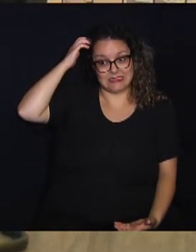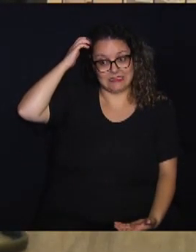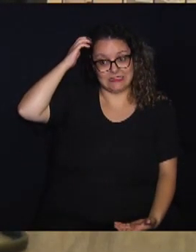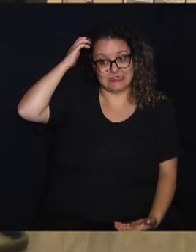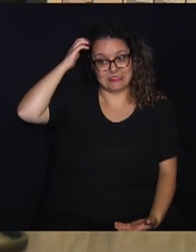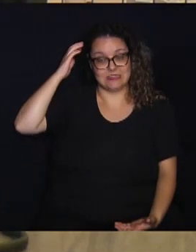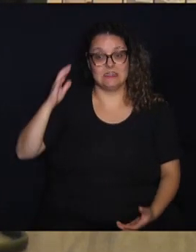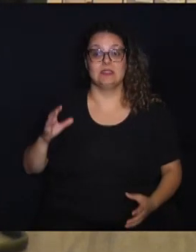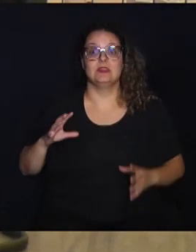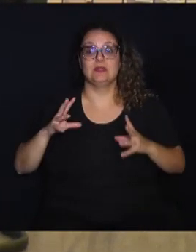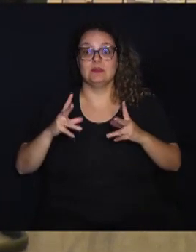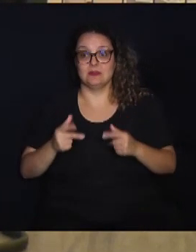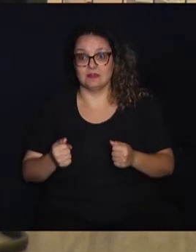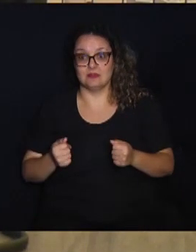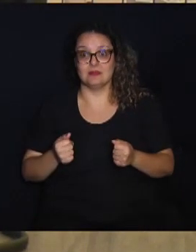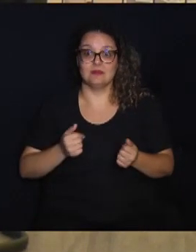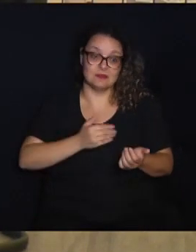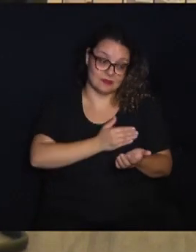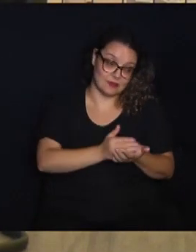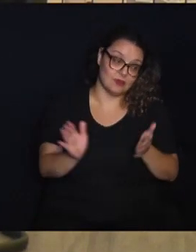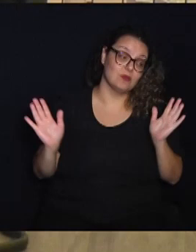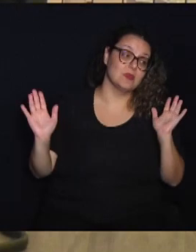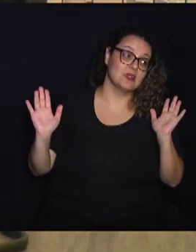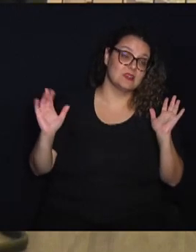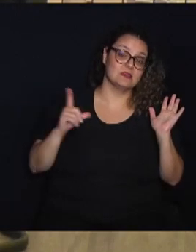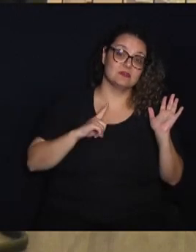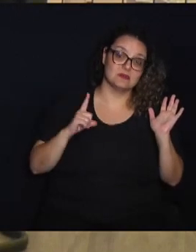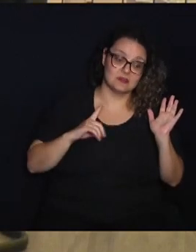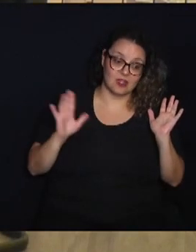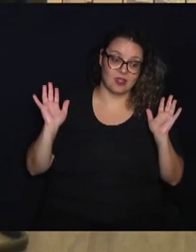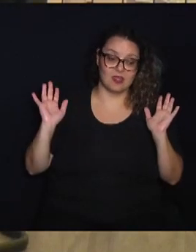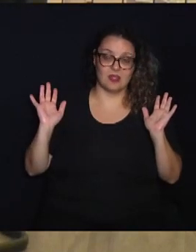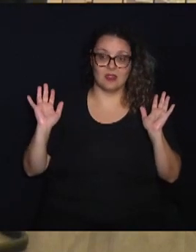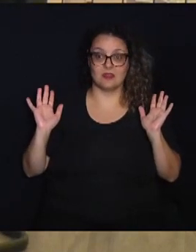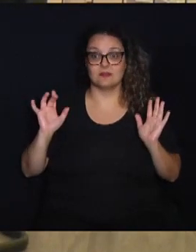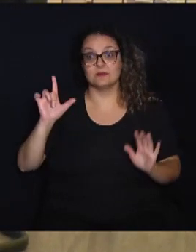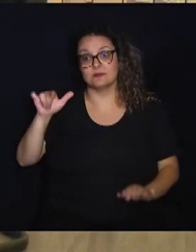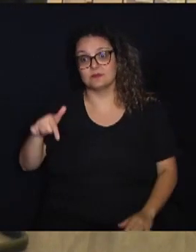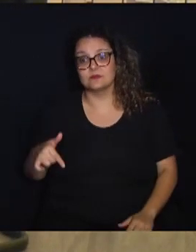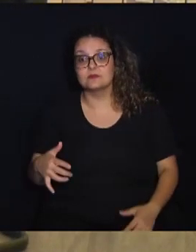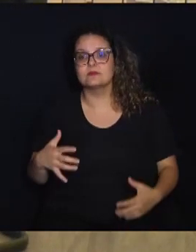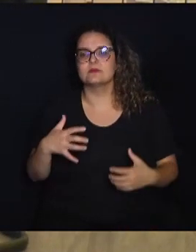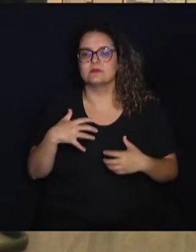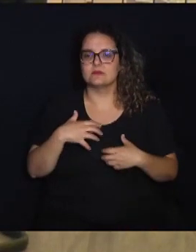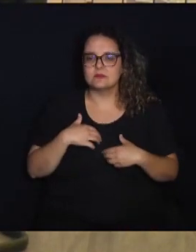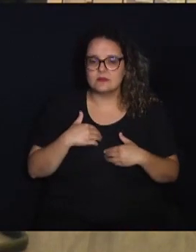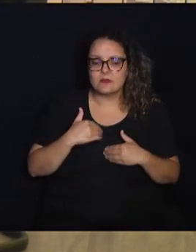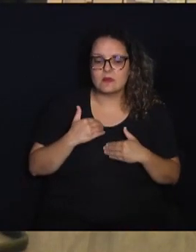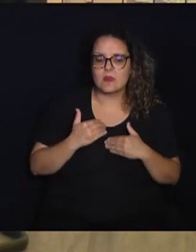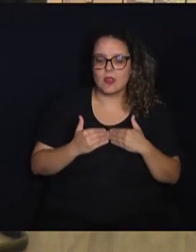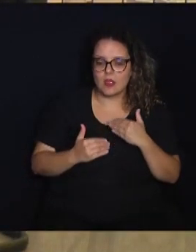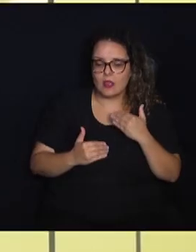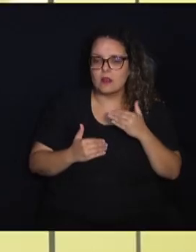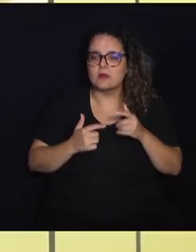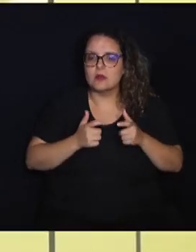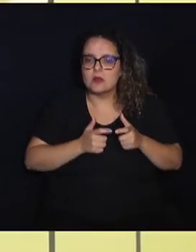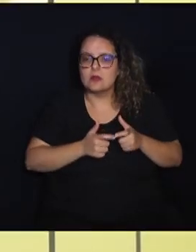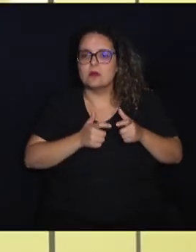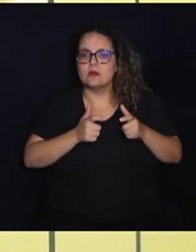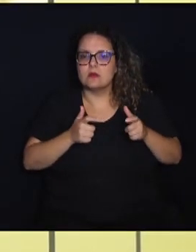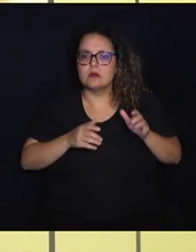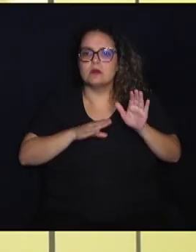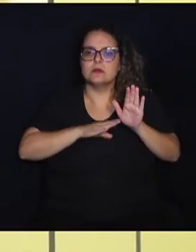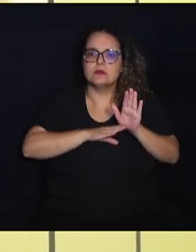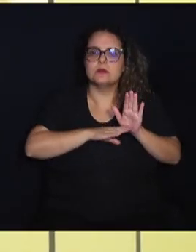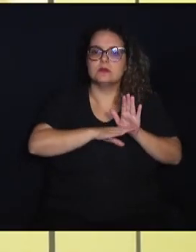aquilo, tudo tem que começar, né? E depois e sentindo e progredindo ao decorrer do tempo,